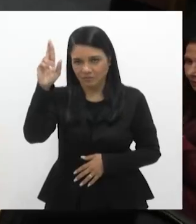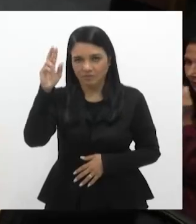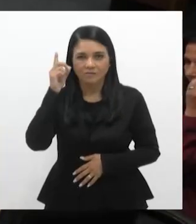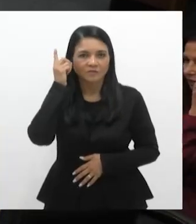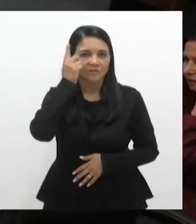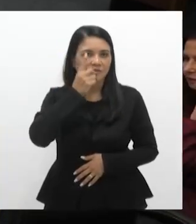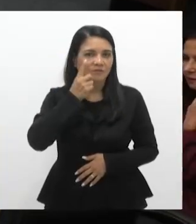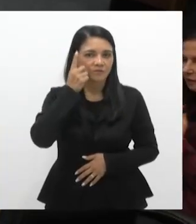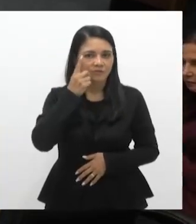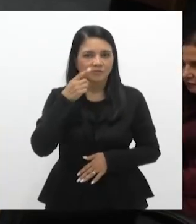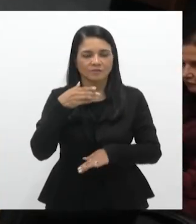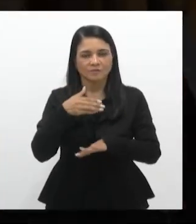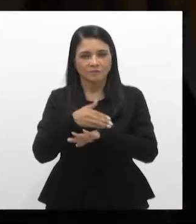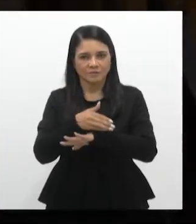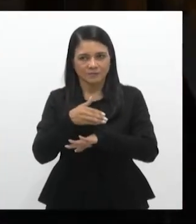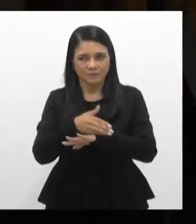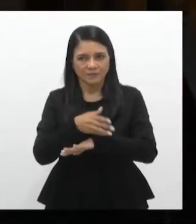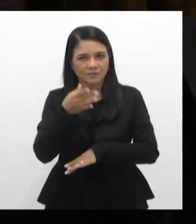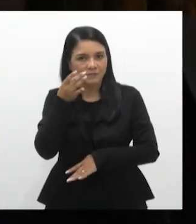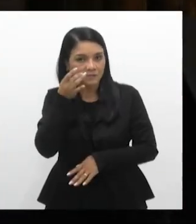deputados presentes